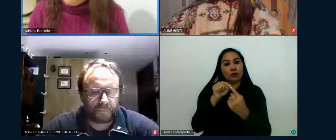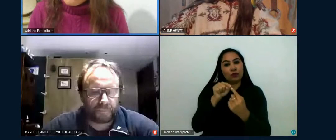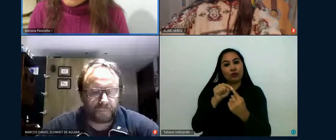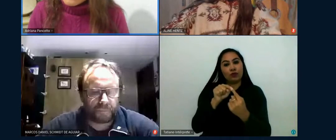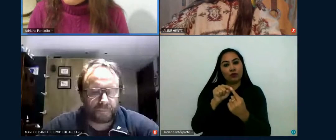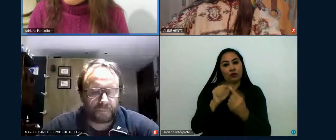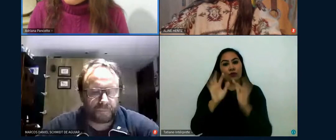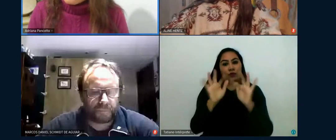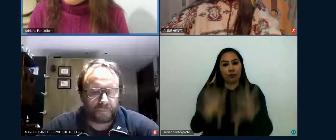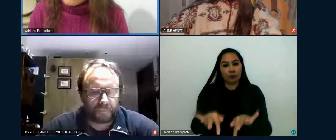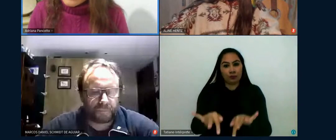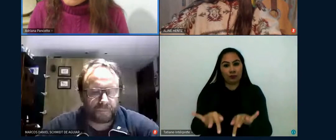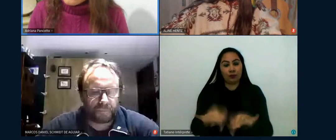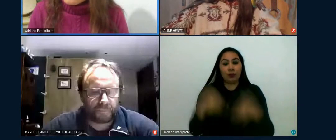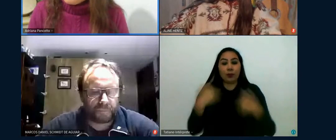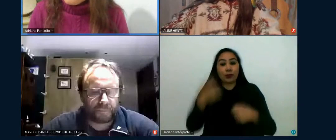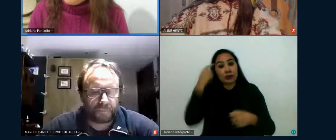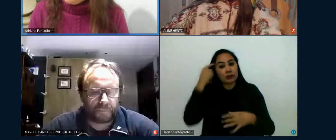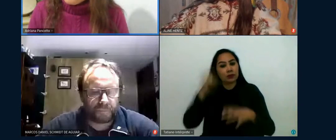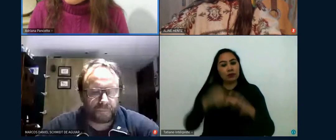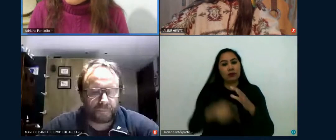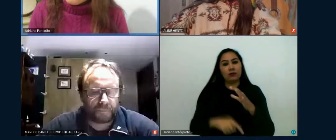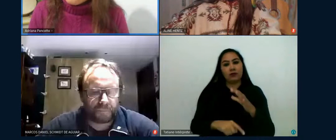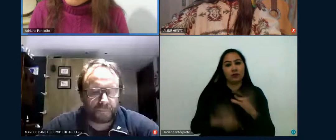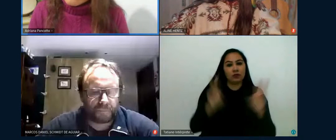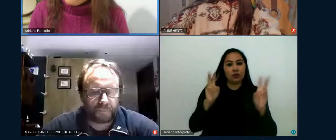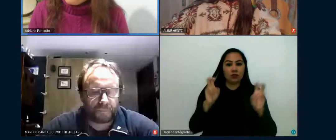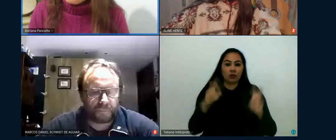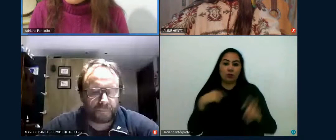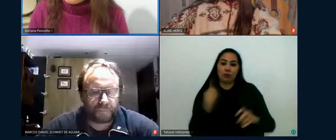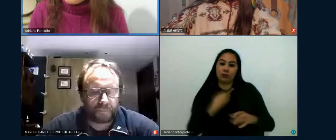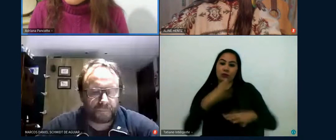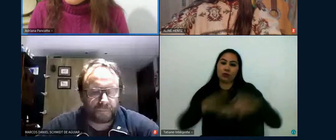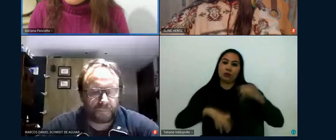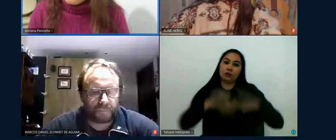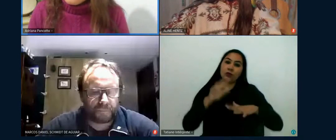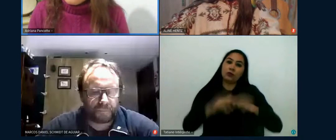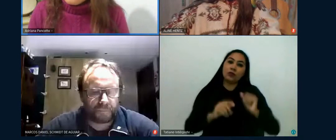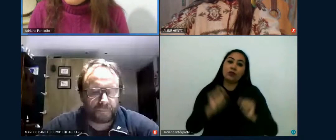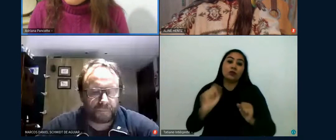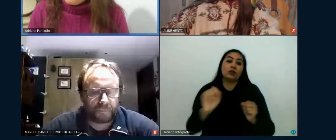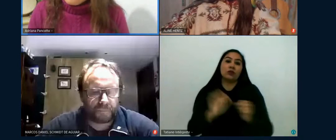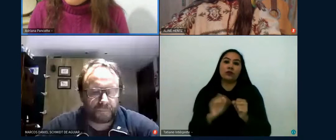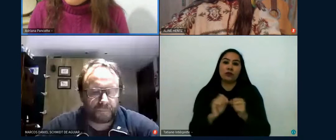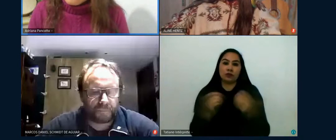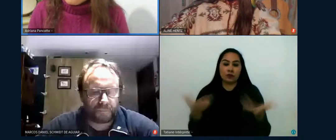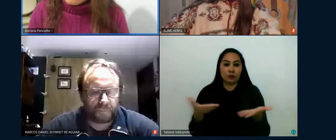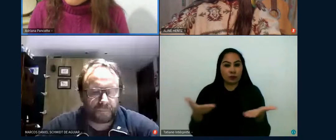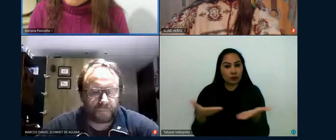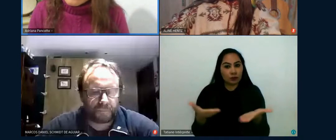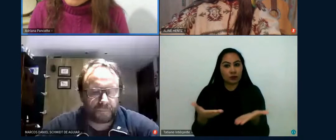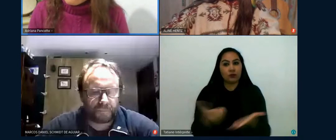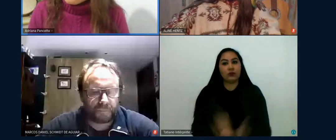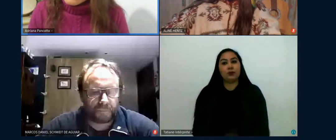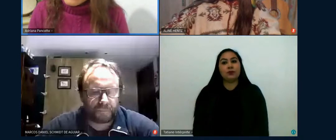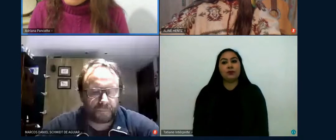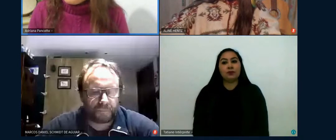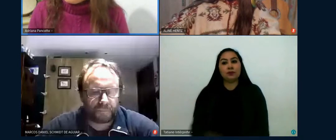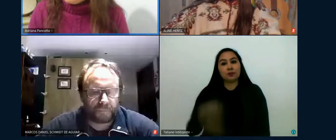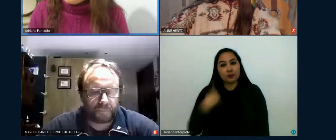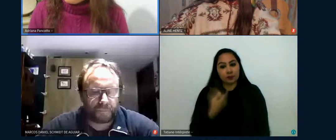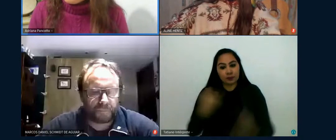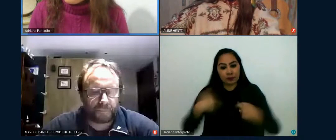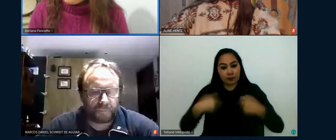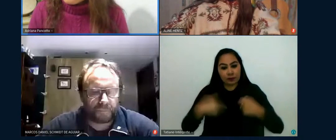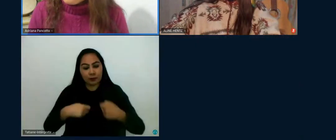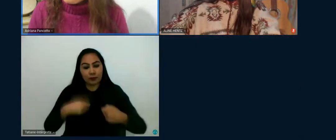gente precisa refletir sobre nossas práticas, né, o que a gente está fazendo hoje, e a gente precisa conciliar